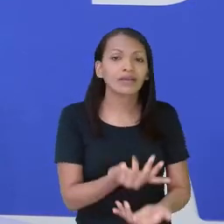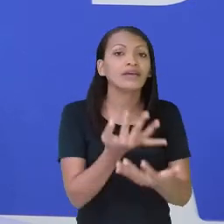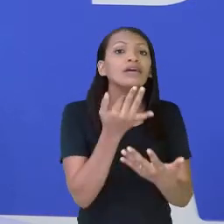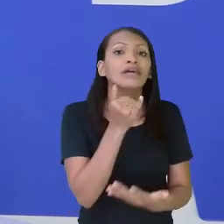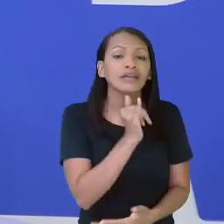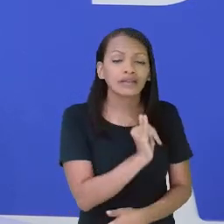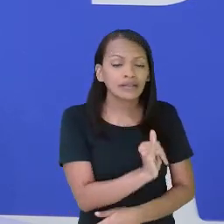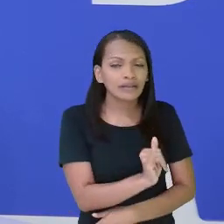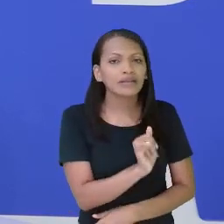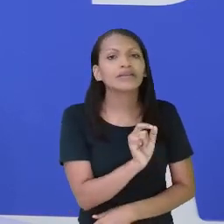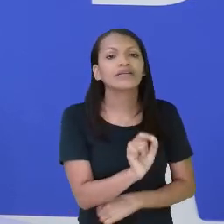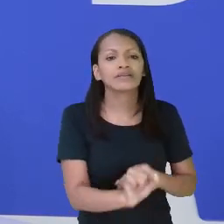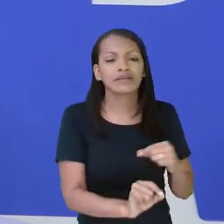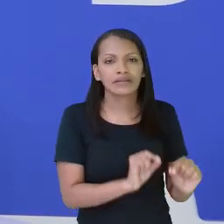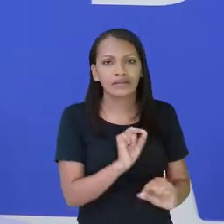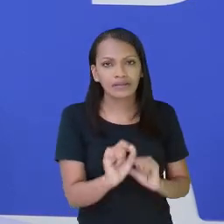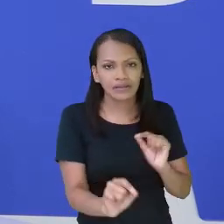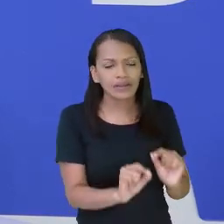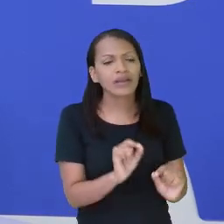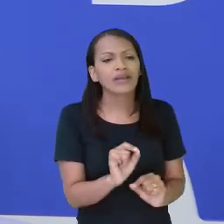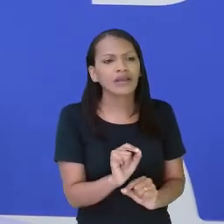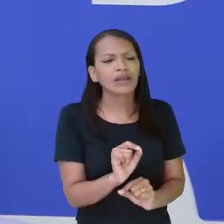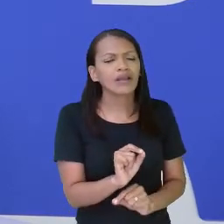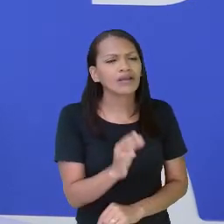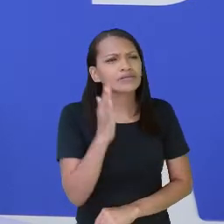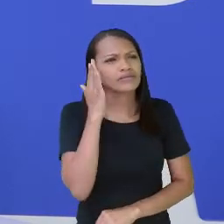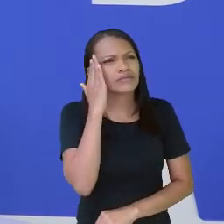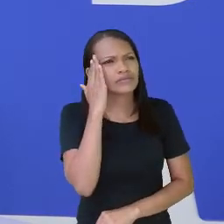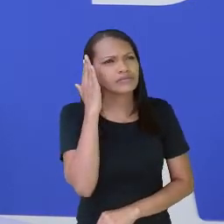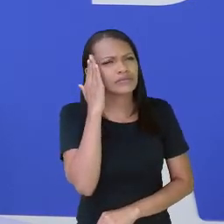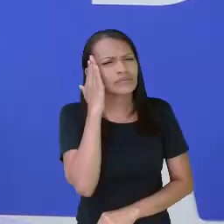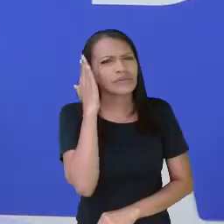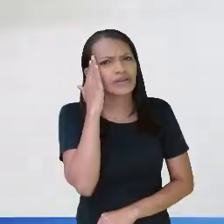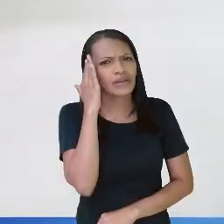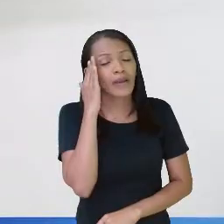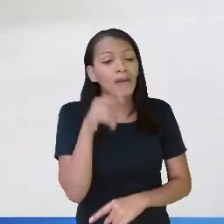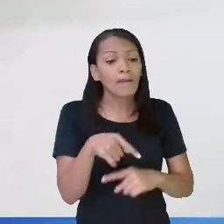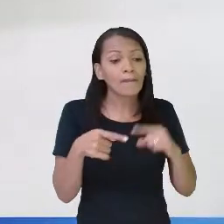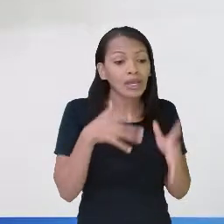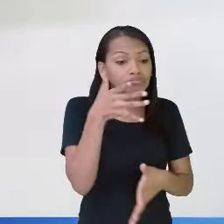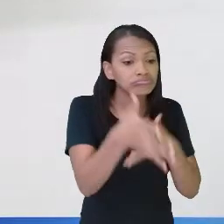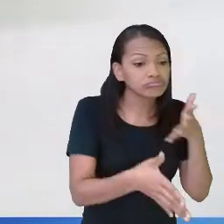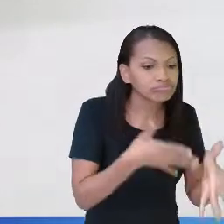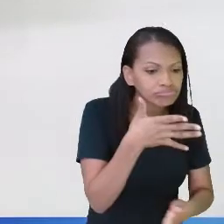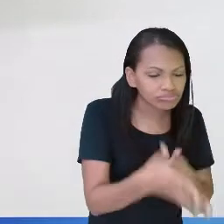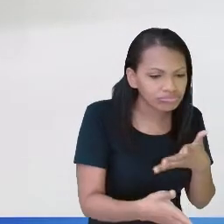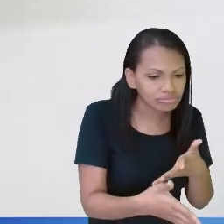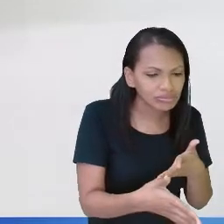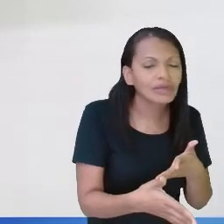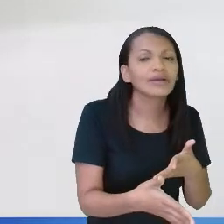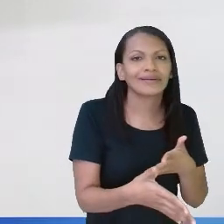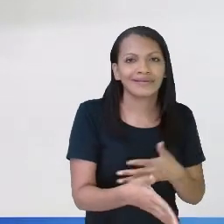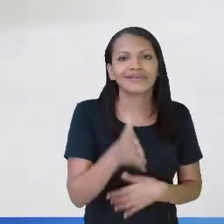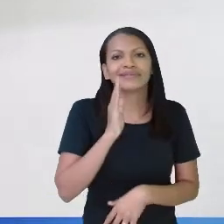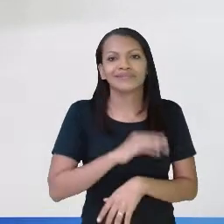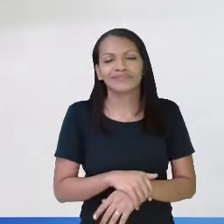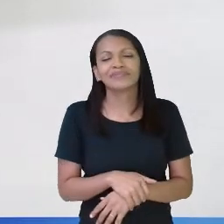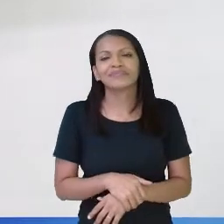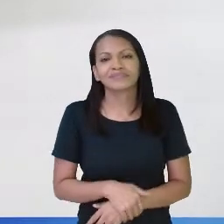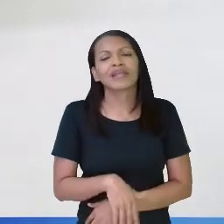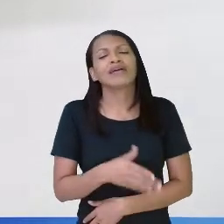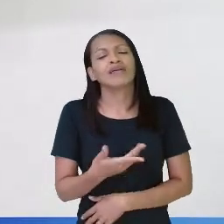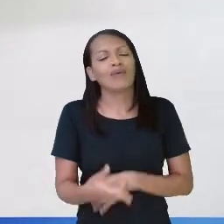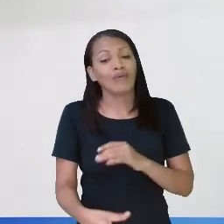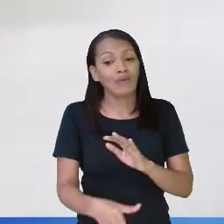que ouvir mais do que falar. Tá aí, né? Engraçado que estávamos conversando sobre isso ontem, não